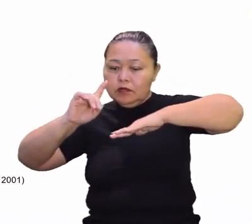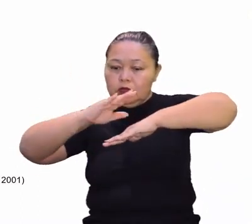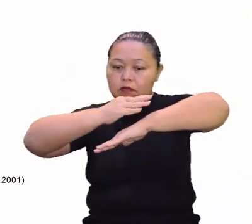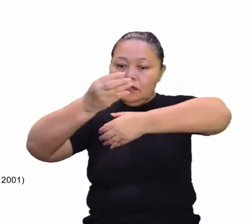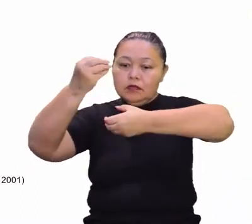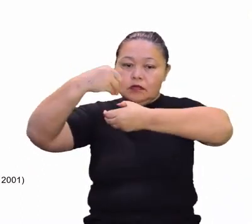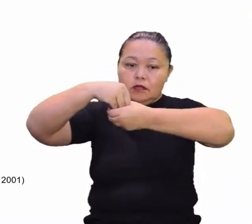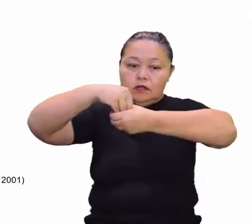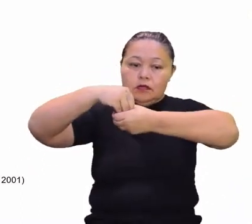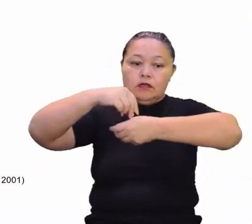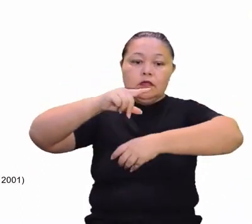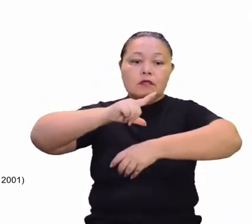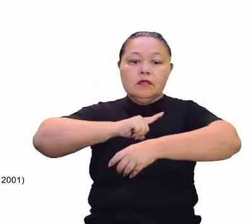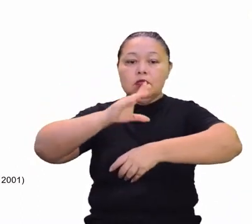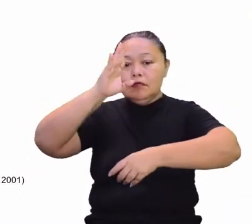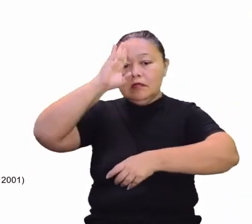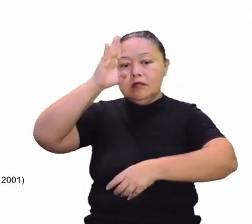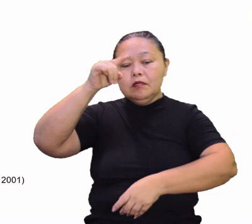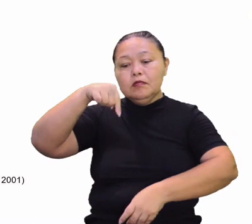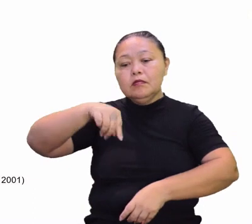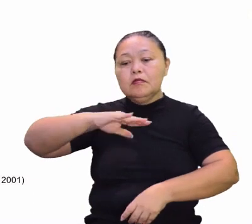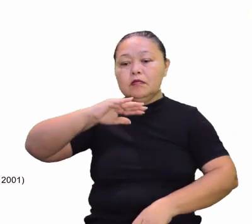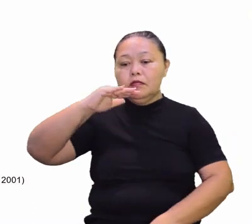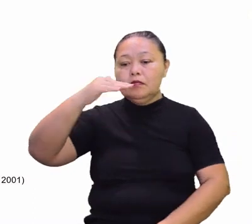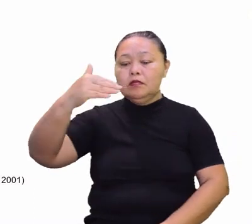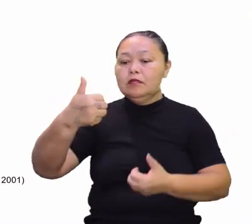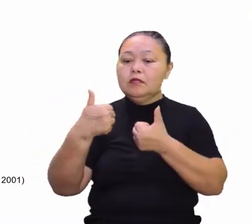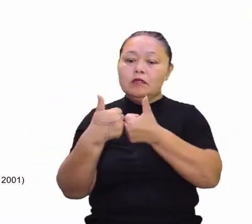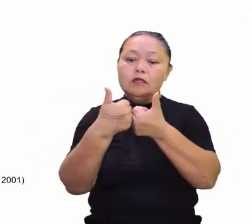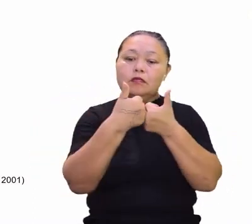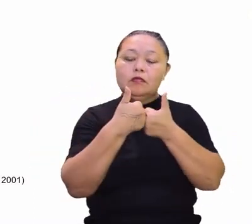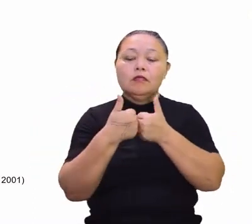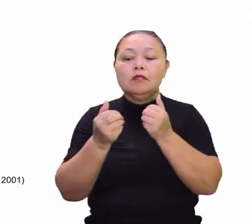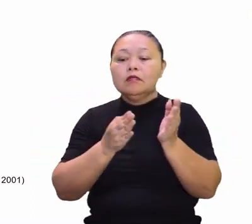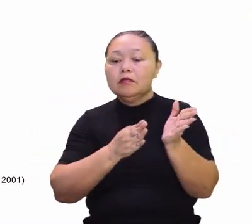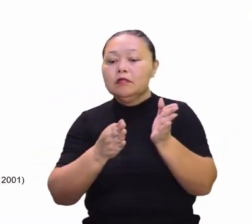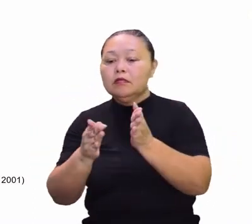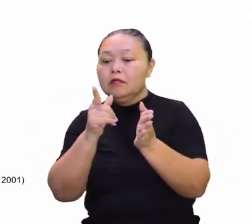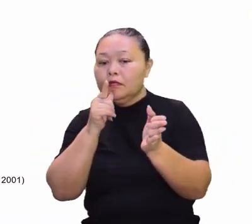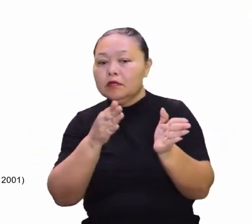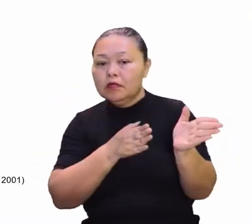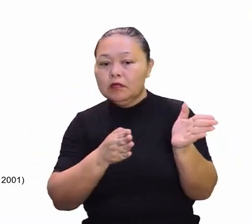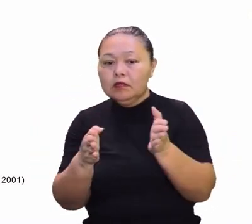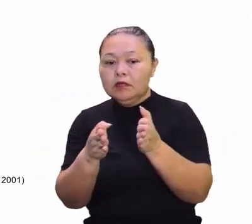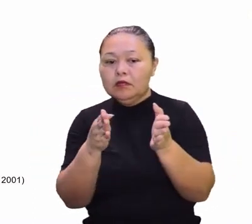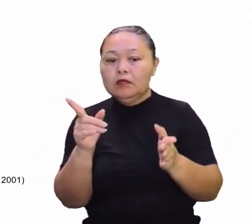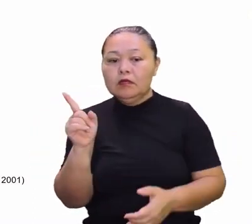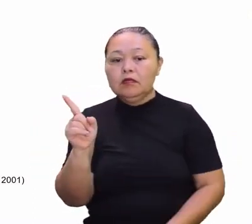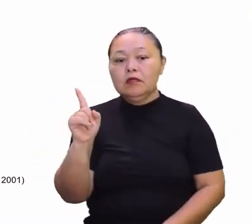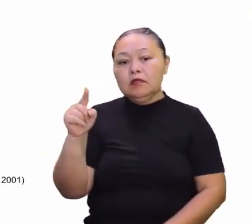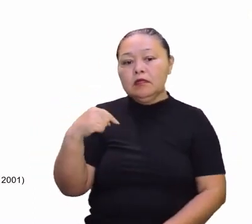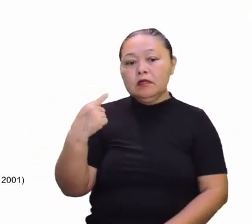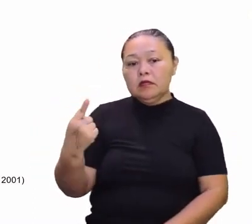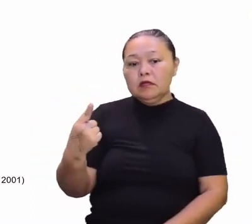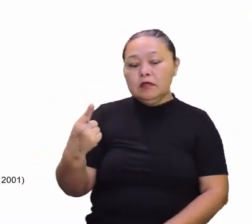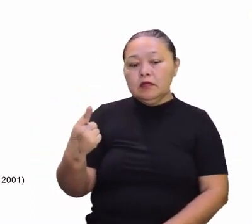planícies interiores a gente vai encontrar principalmente aí nas proximidade dos rios, que a gente está observando aí, e